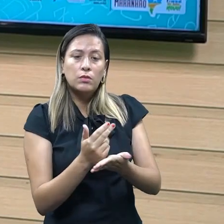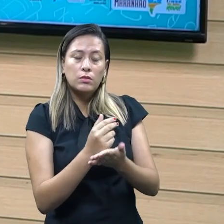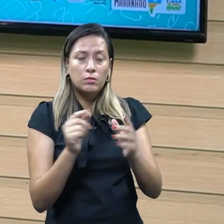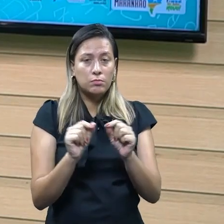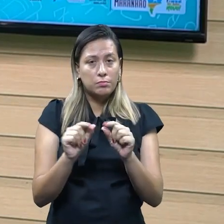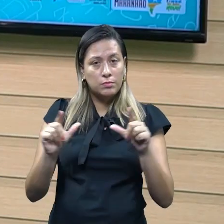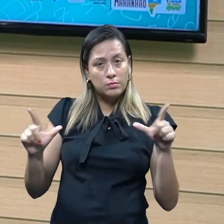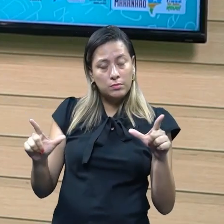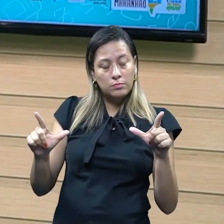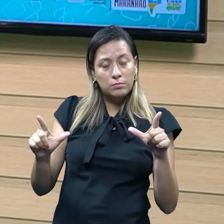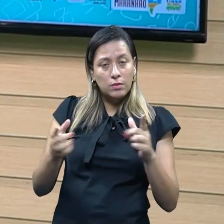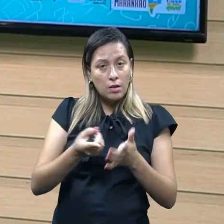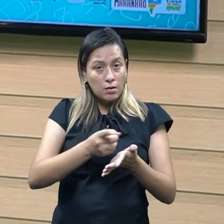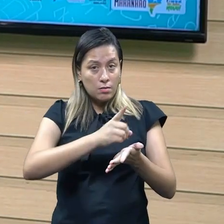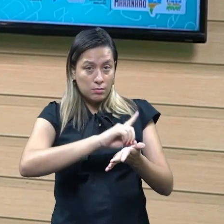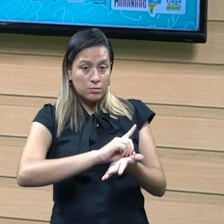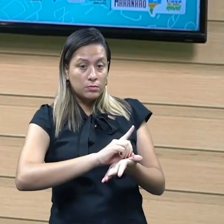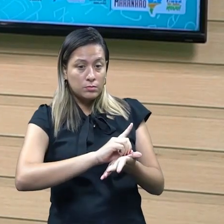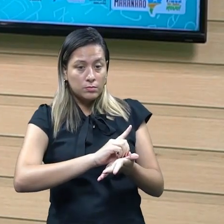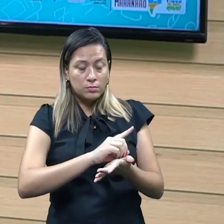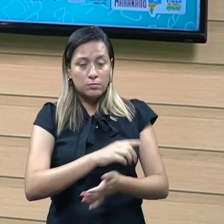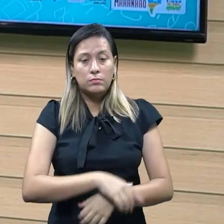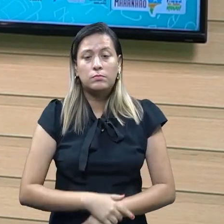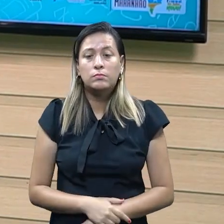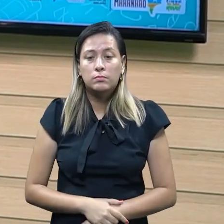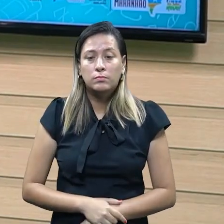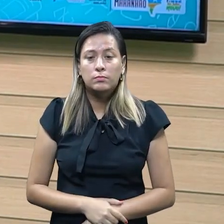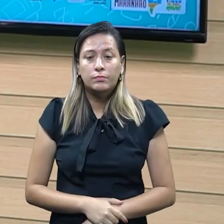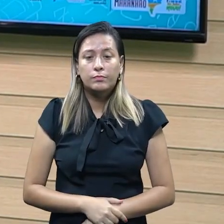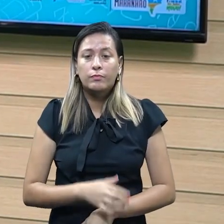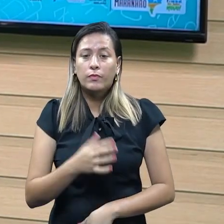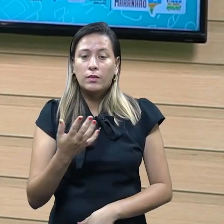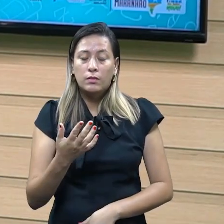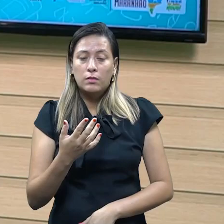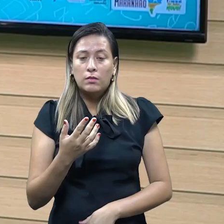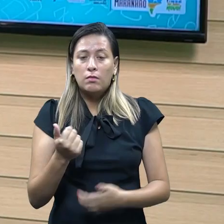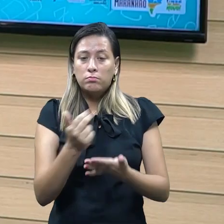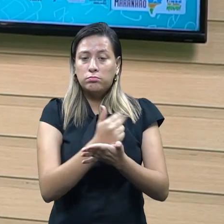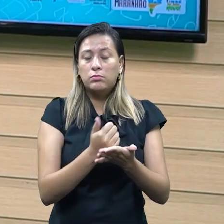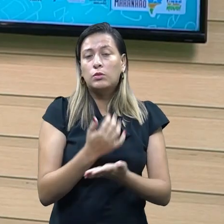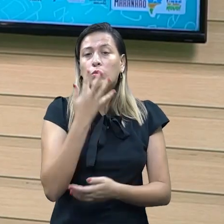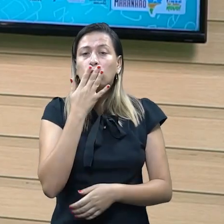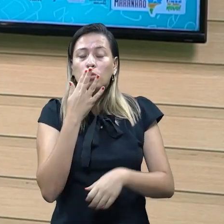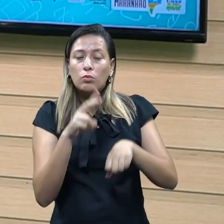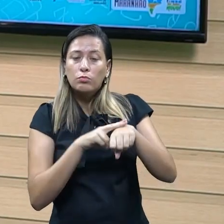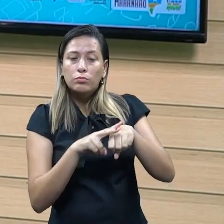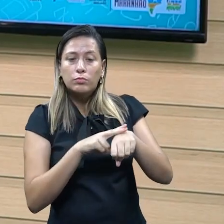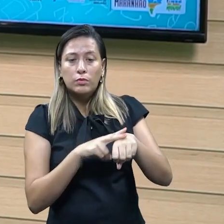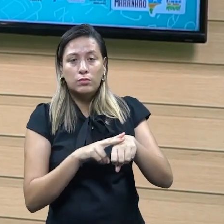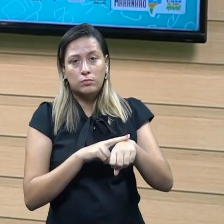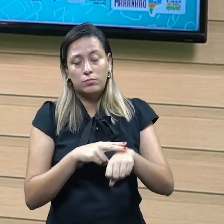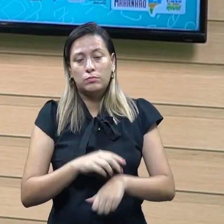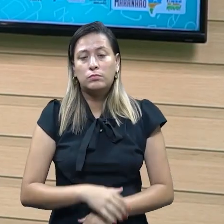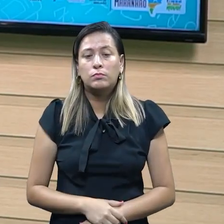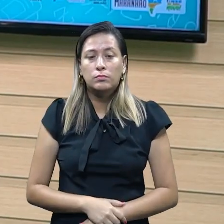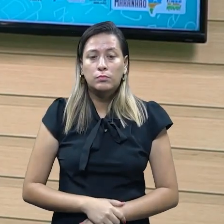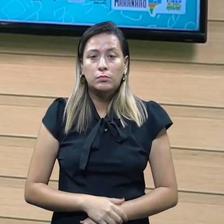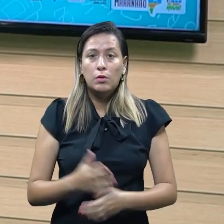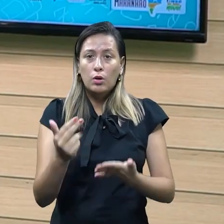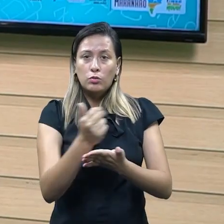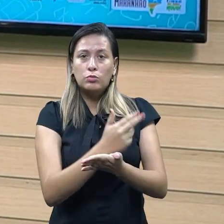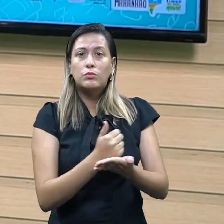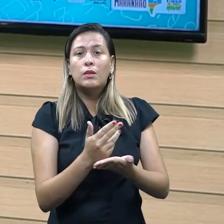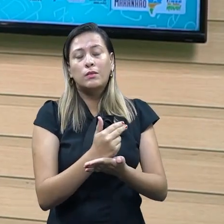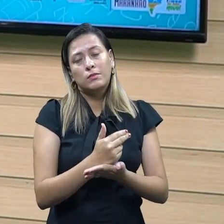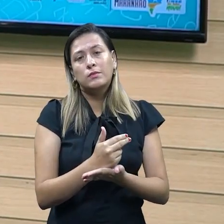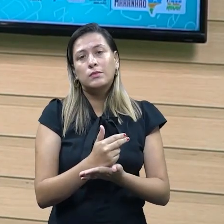desenho ampliado antes dele ser ampliado, que é o desenho verde. Você pode desfazer o